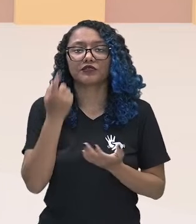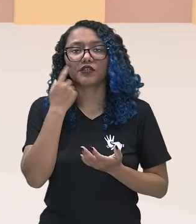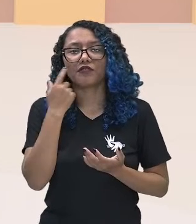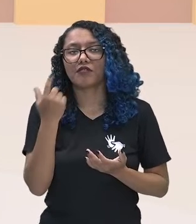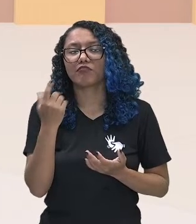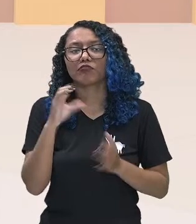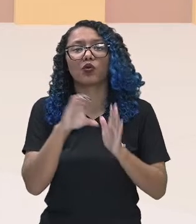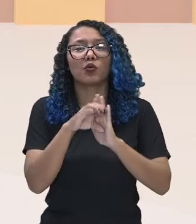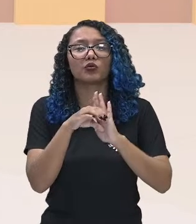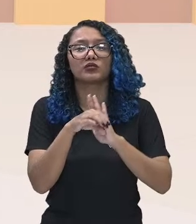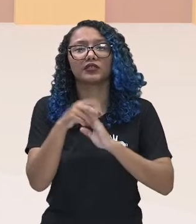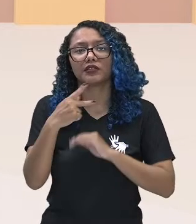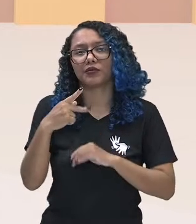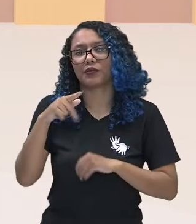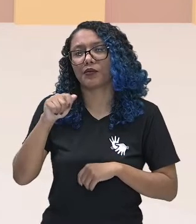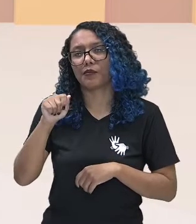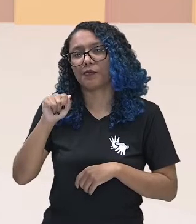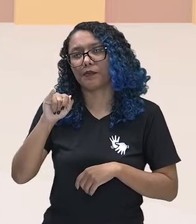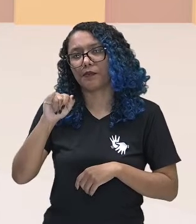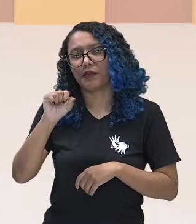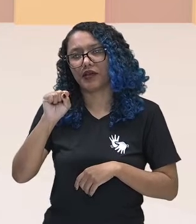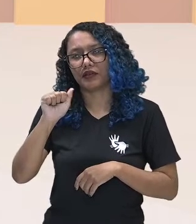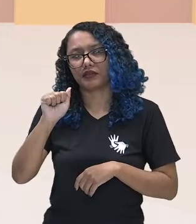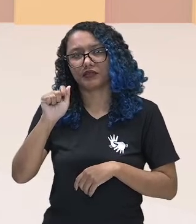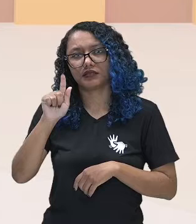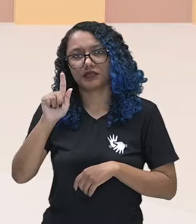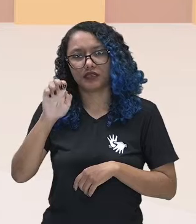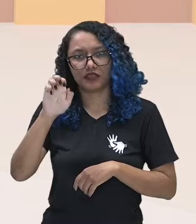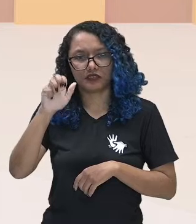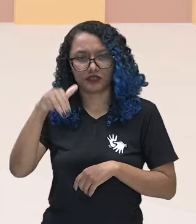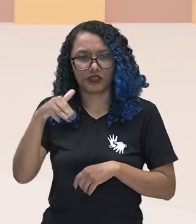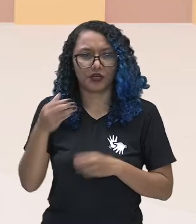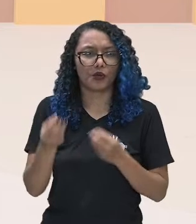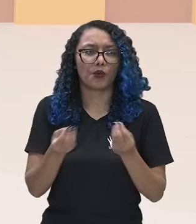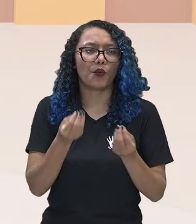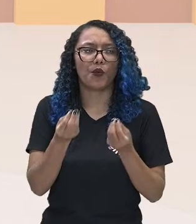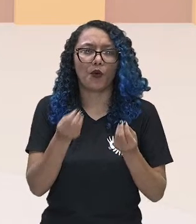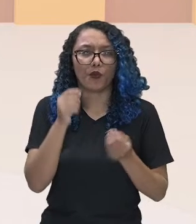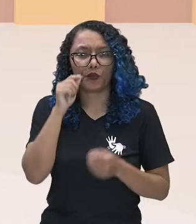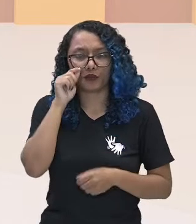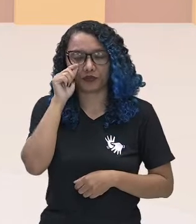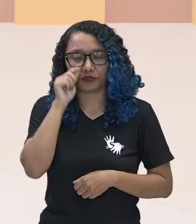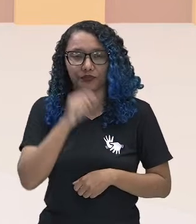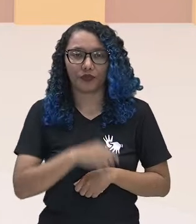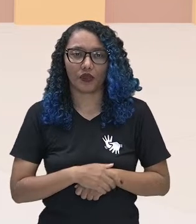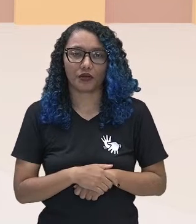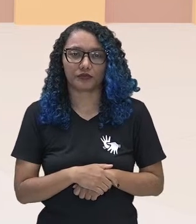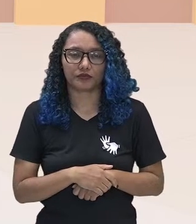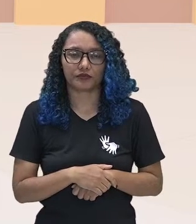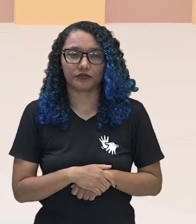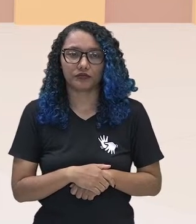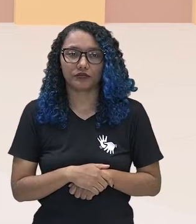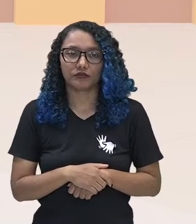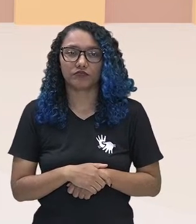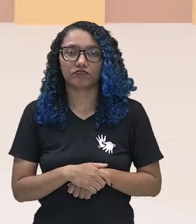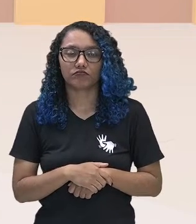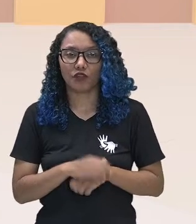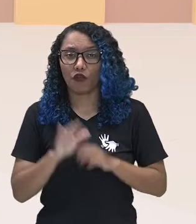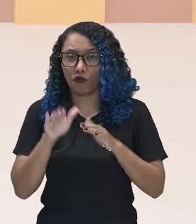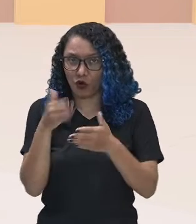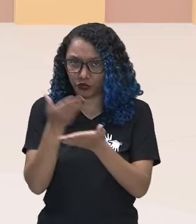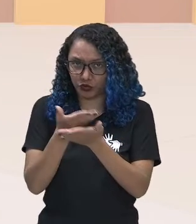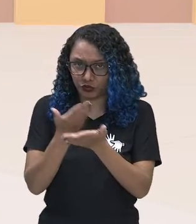observar essa categoria geográfica, né, bastante estudada pela geografia. Trouxe algumas imagens para